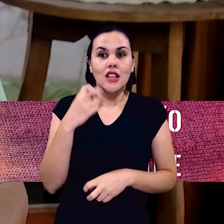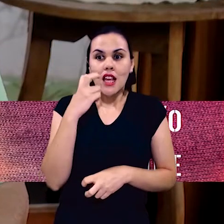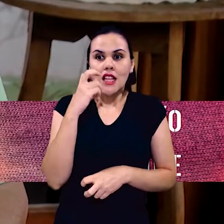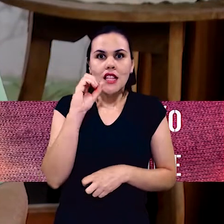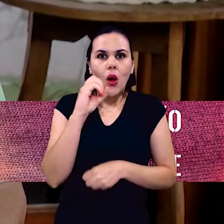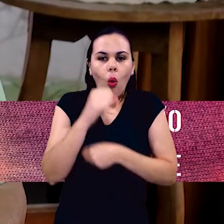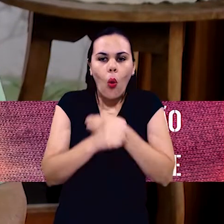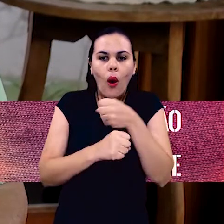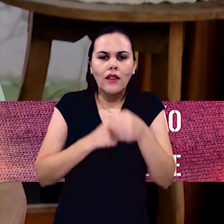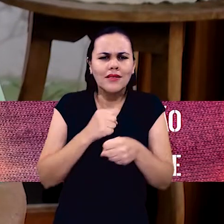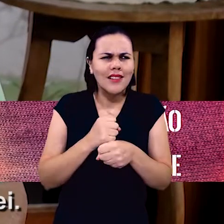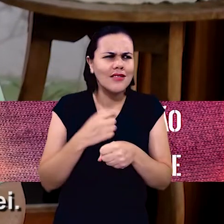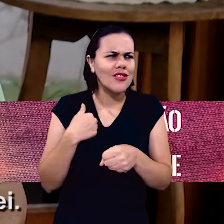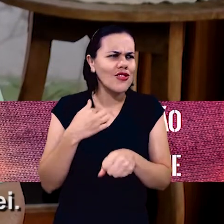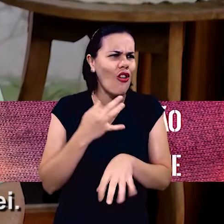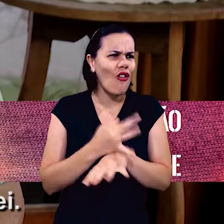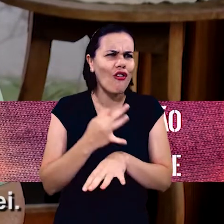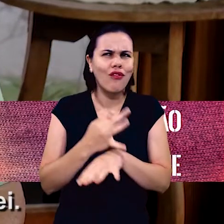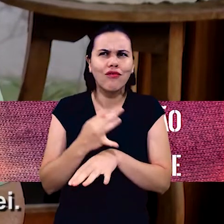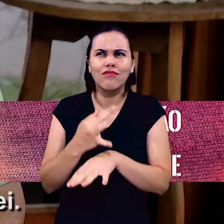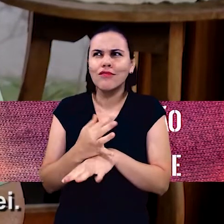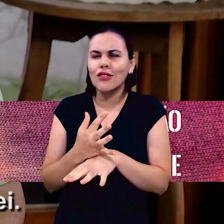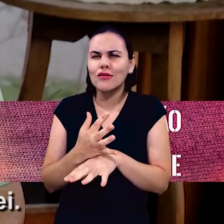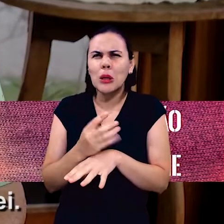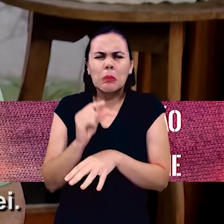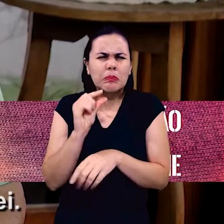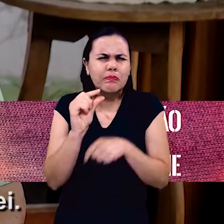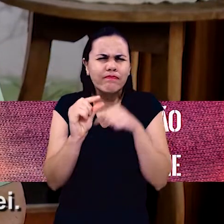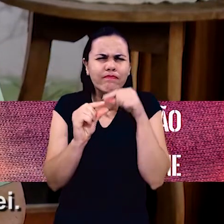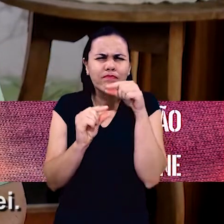faltei poucos anos, talvez uns